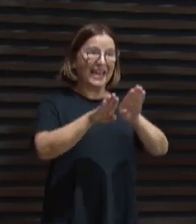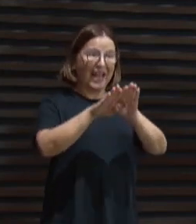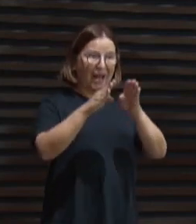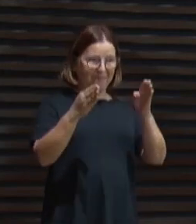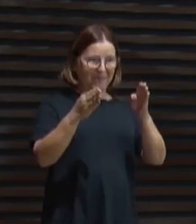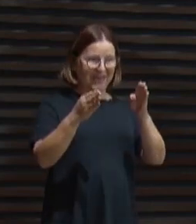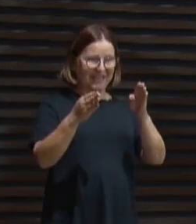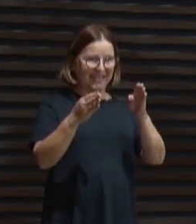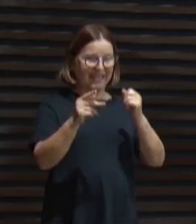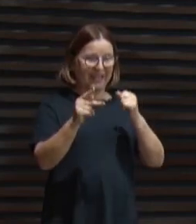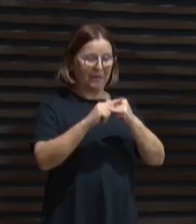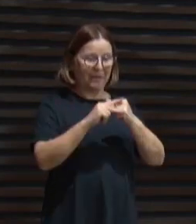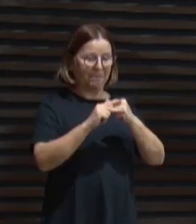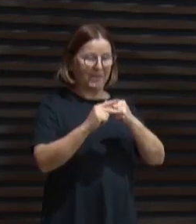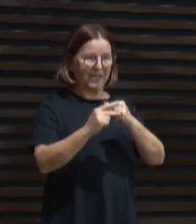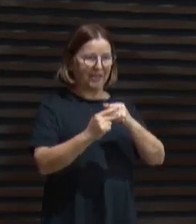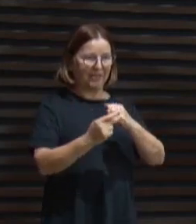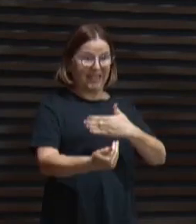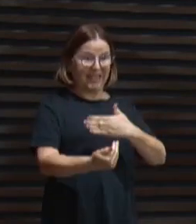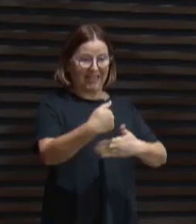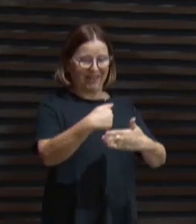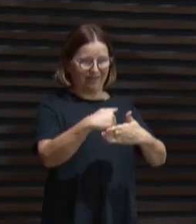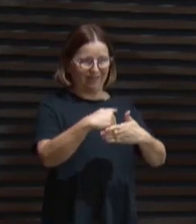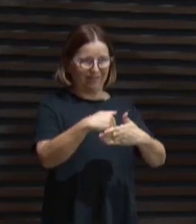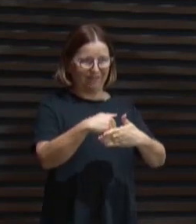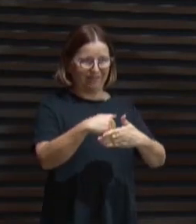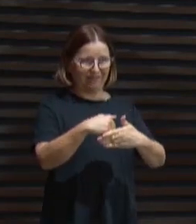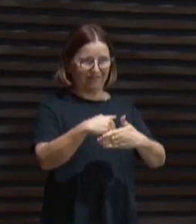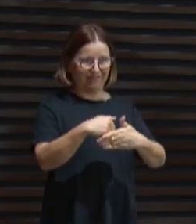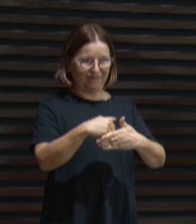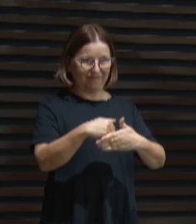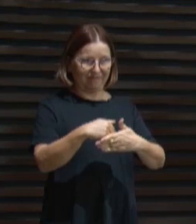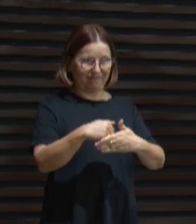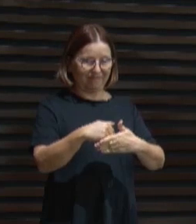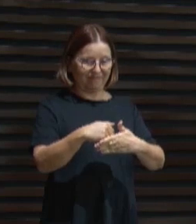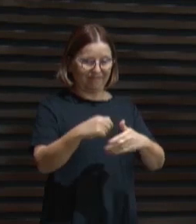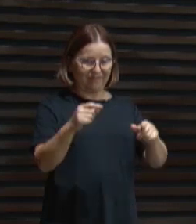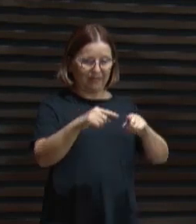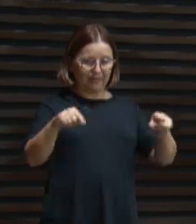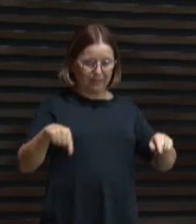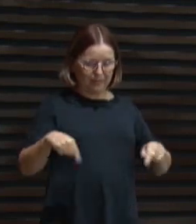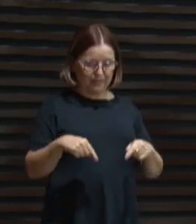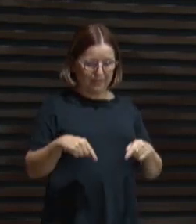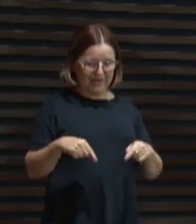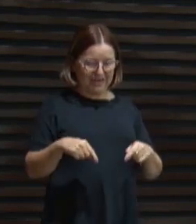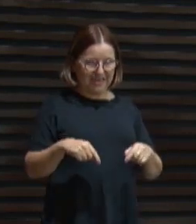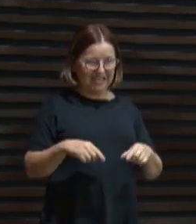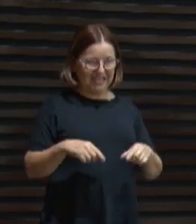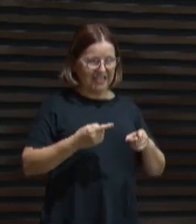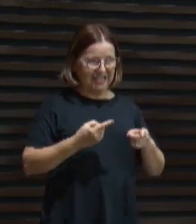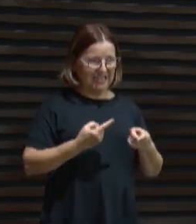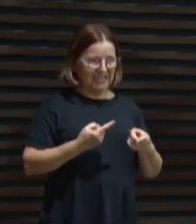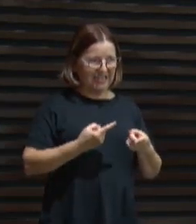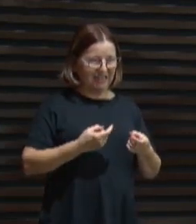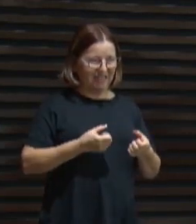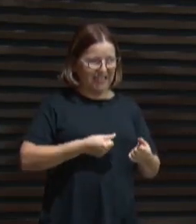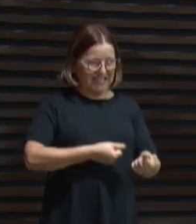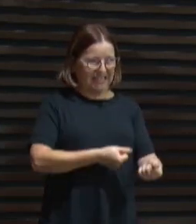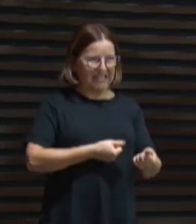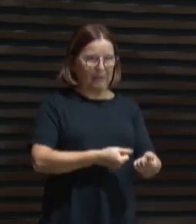de Pedro no terreno da tentação. no espaço da tentação.